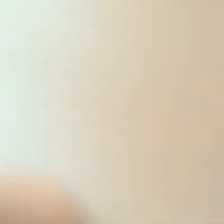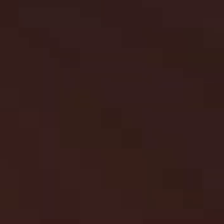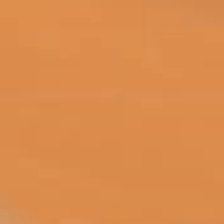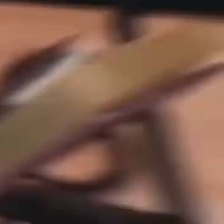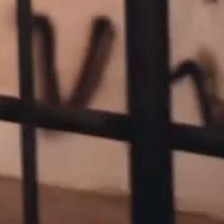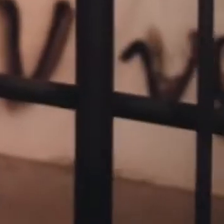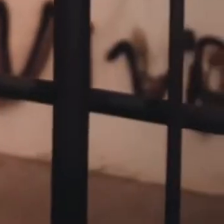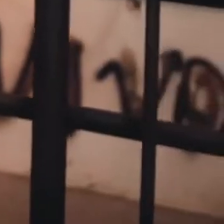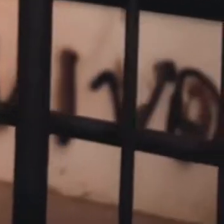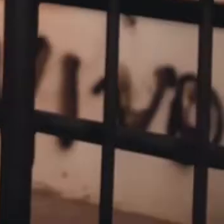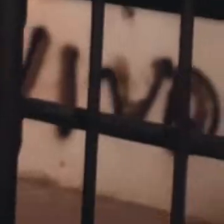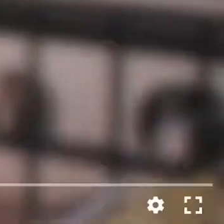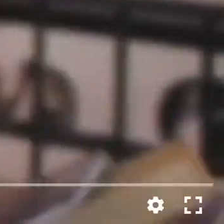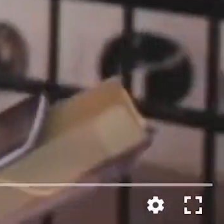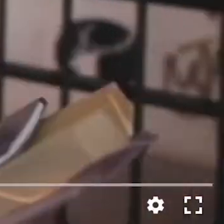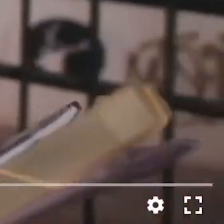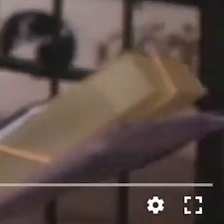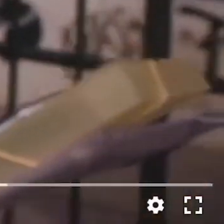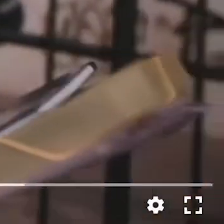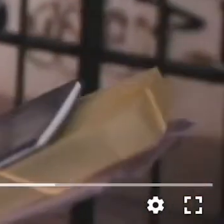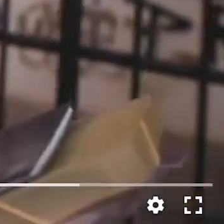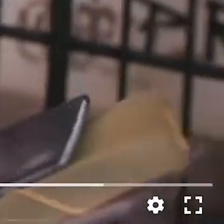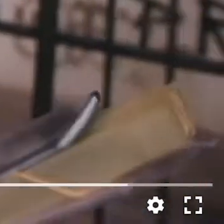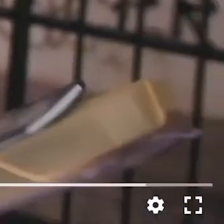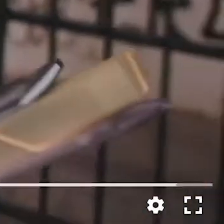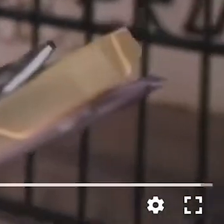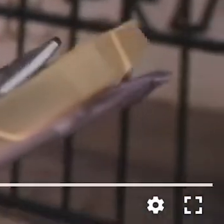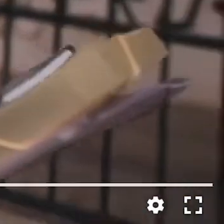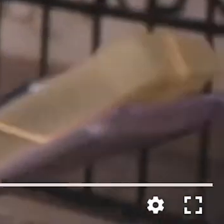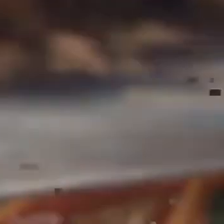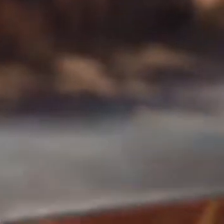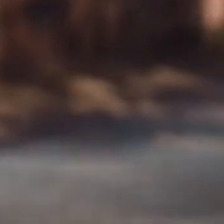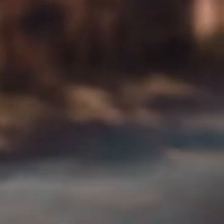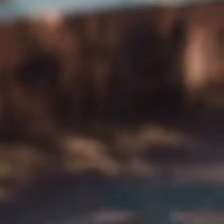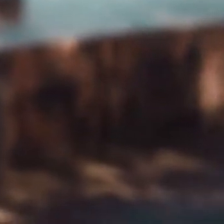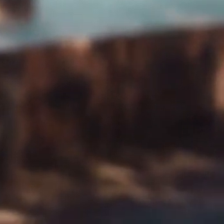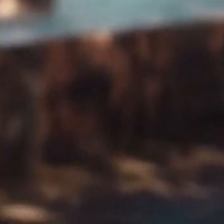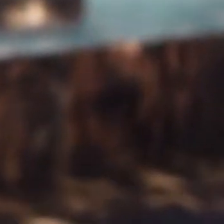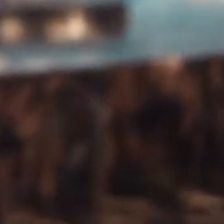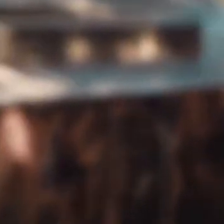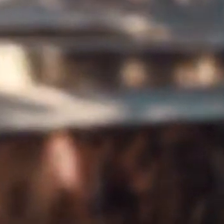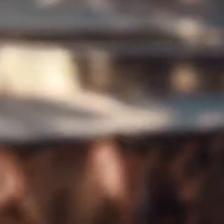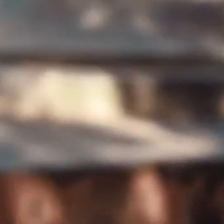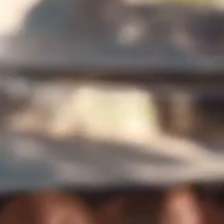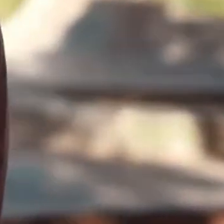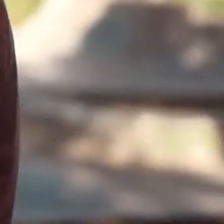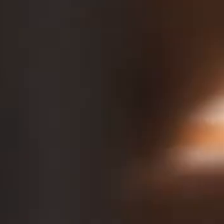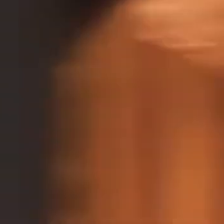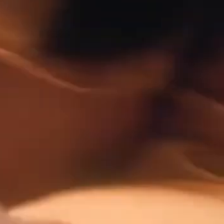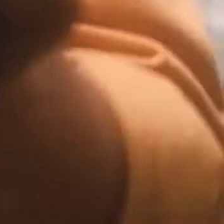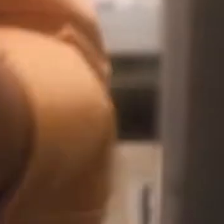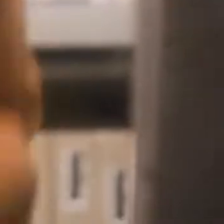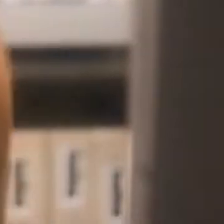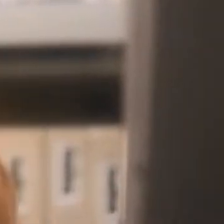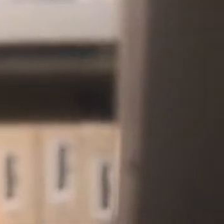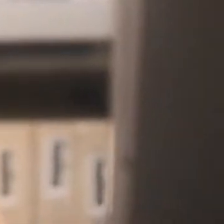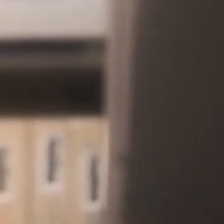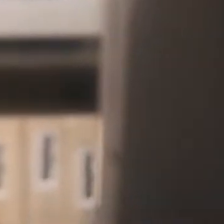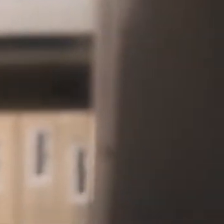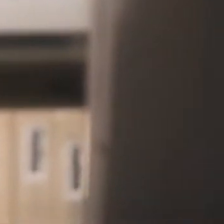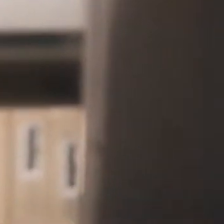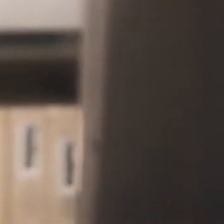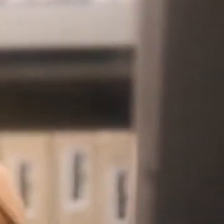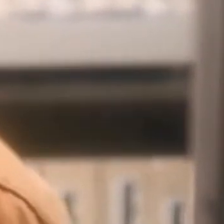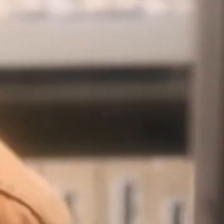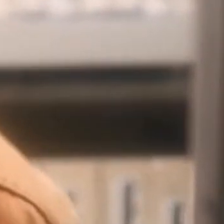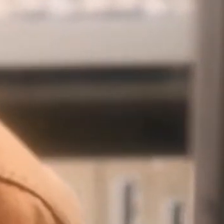do Brasil. E, na real, eu faço questão de fazer parte disso. Então, é claro que eu vou votar.